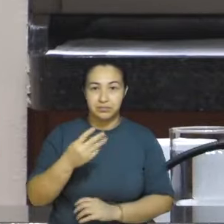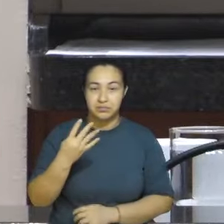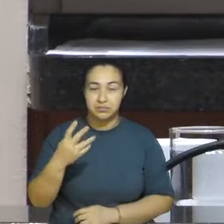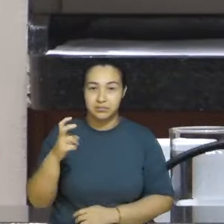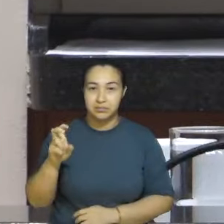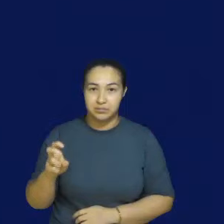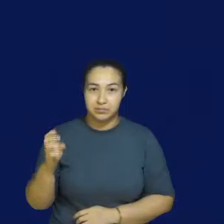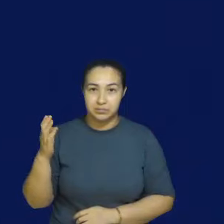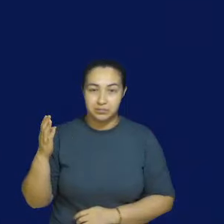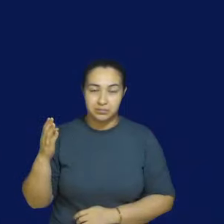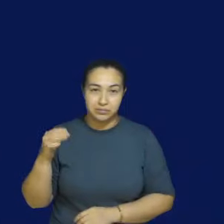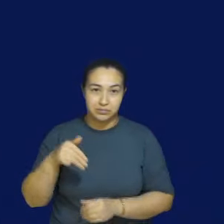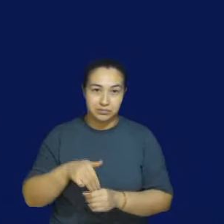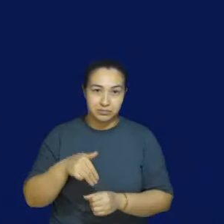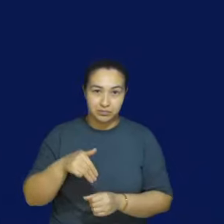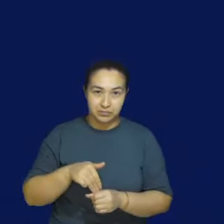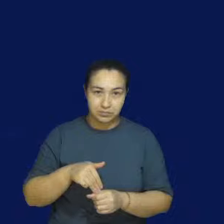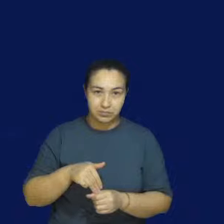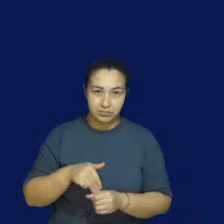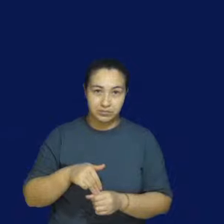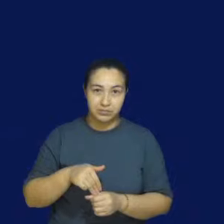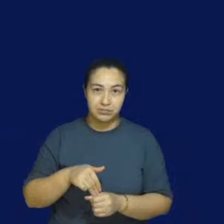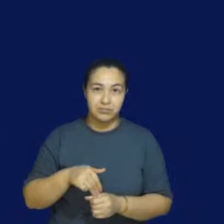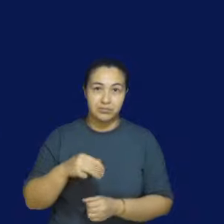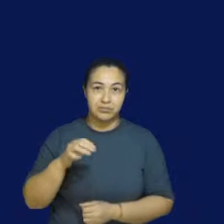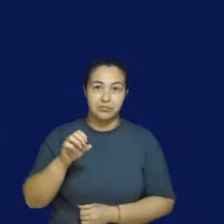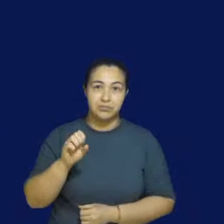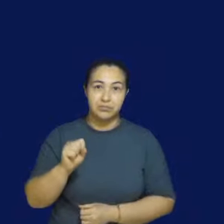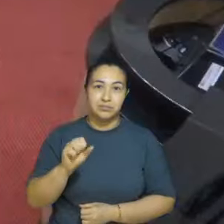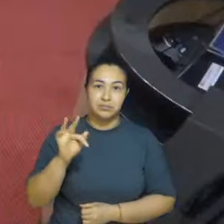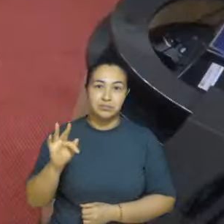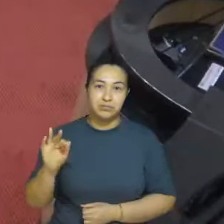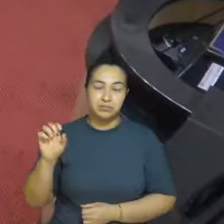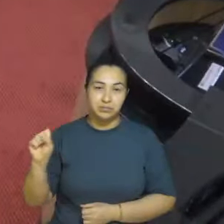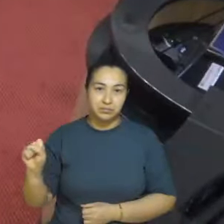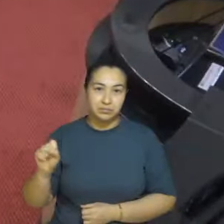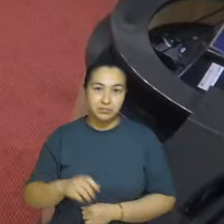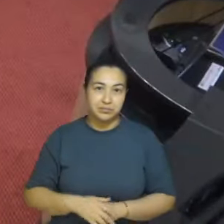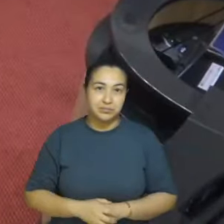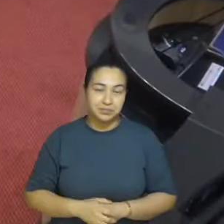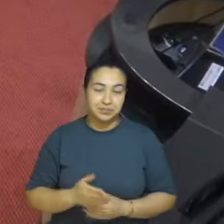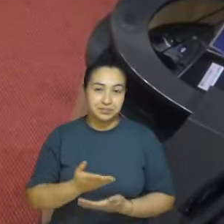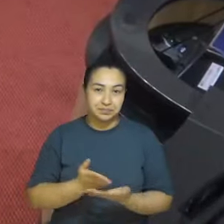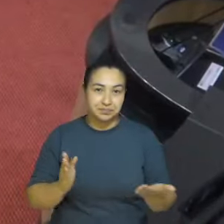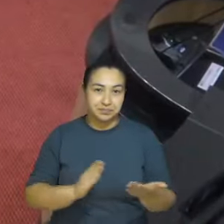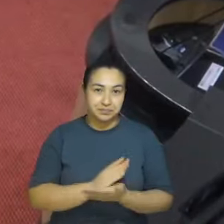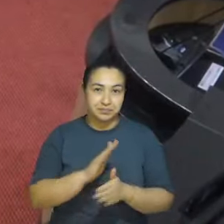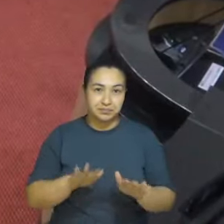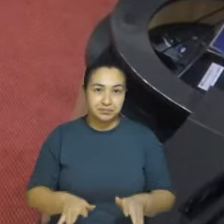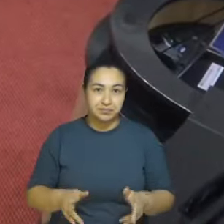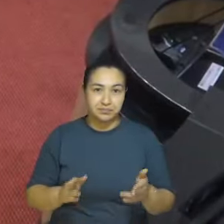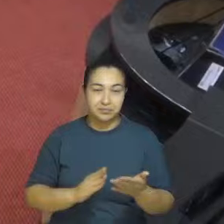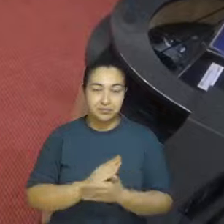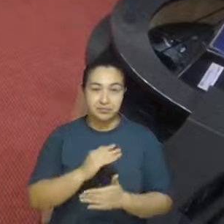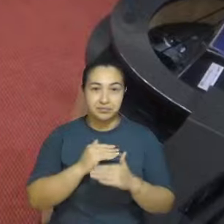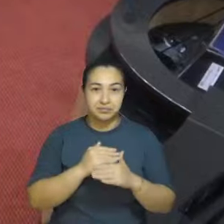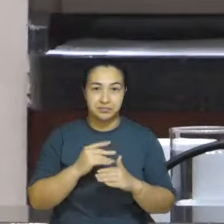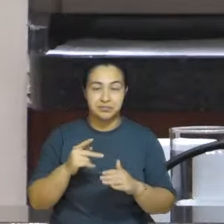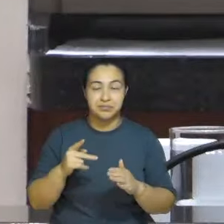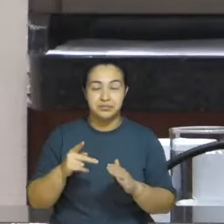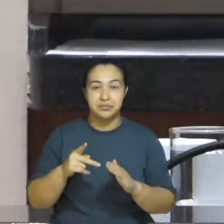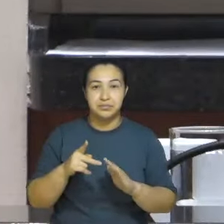município de São Francisco do Sul, em votação. Deputados que aprovam, permaneçam como se encontram. Aprovado por unanimidade. Votação da redação